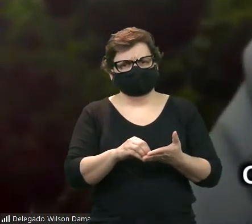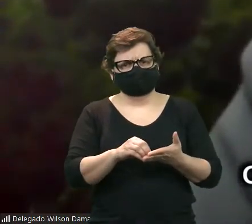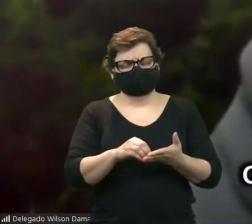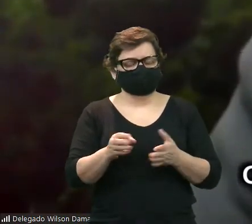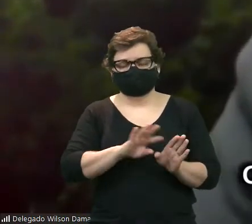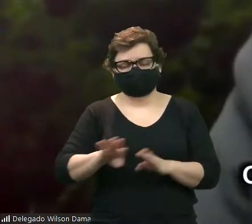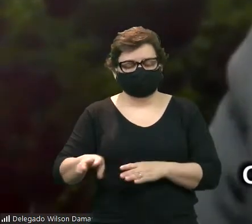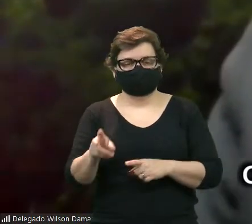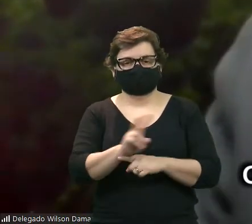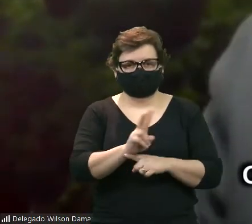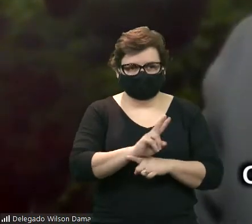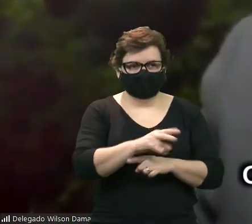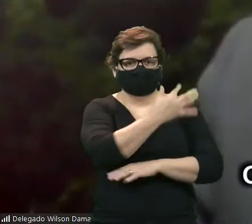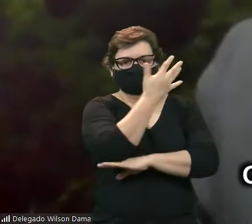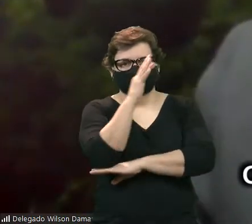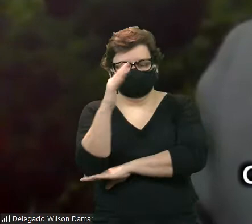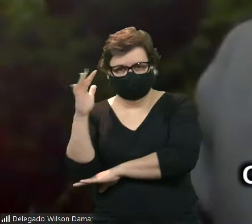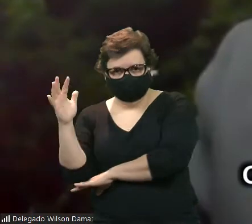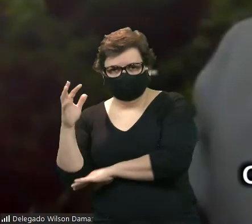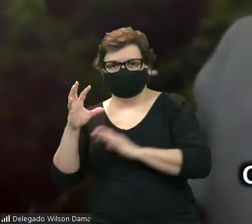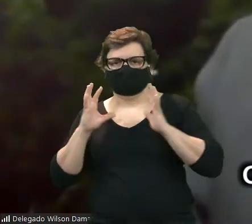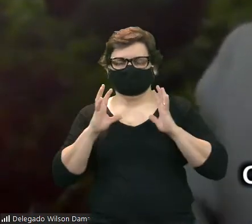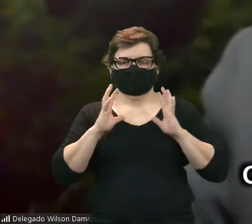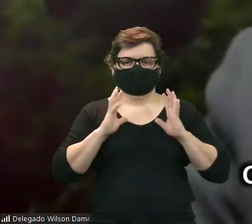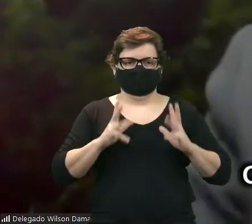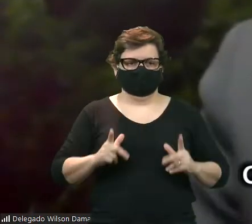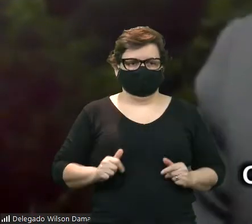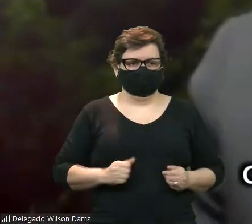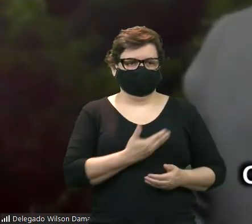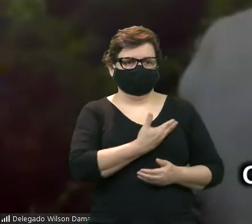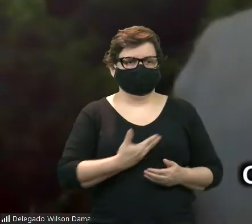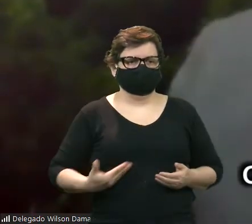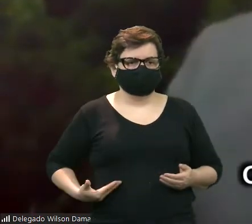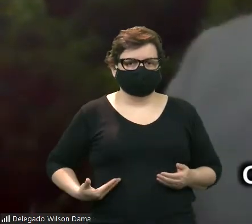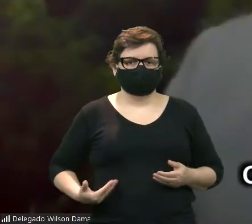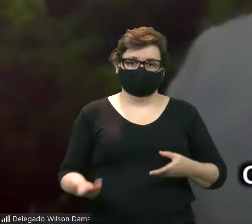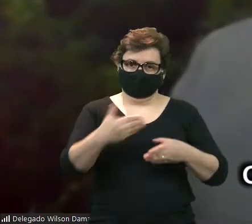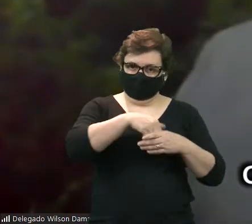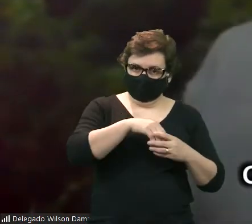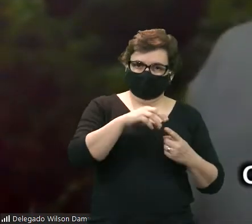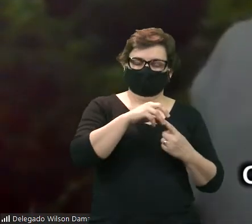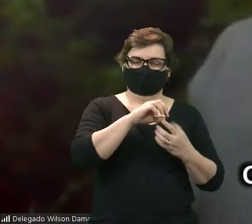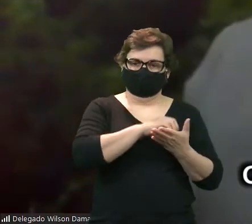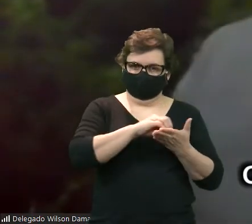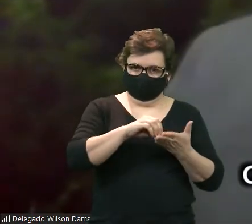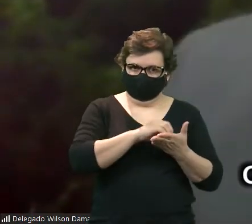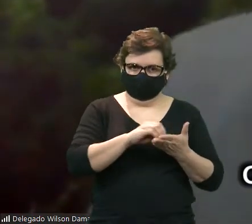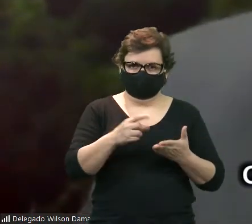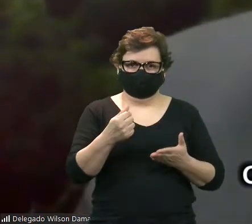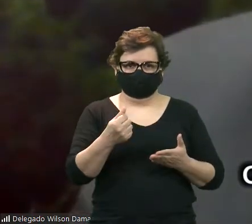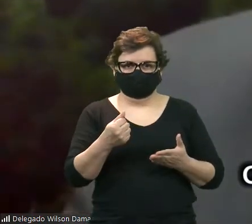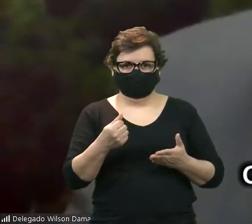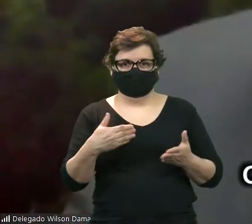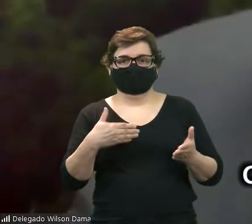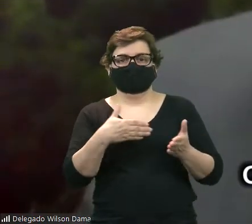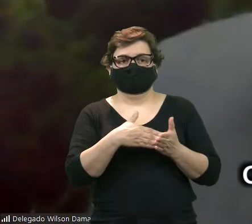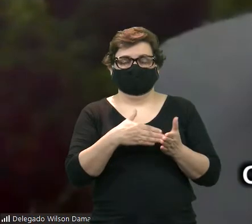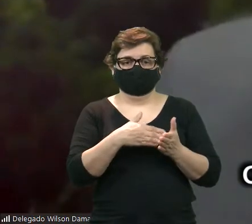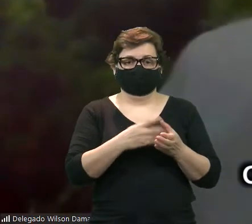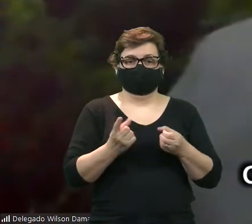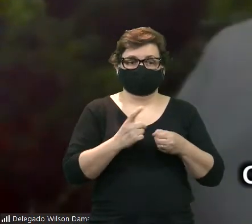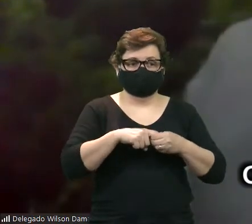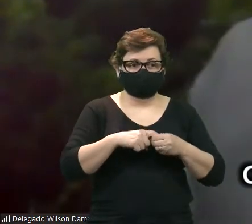fiscalização de Meio Ambiente e Limpeza Pública, até dos conveniados com a Prefeitura, ligados